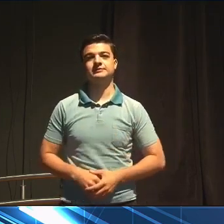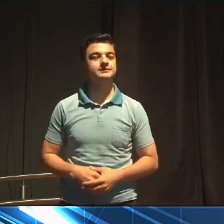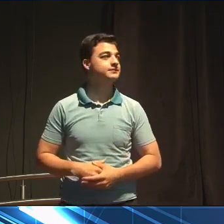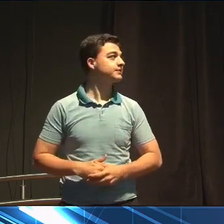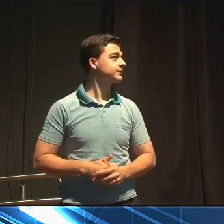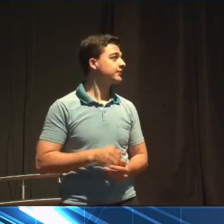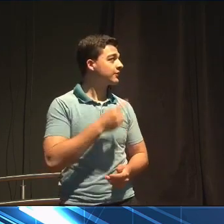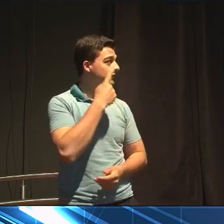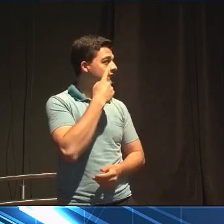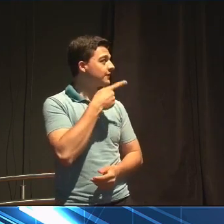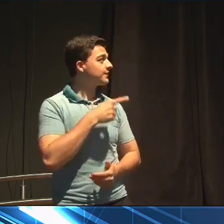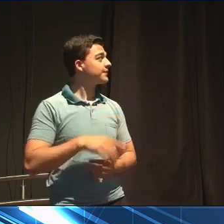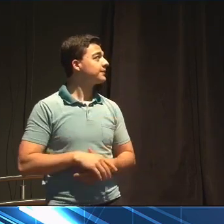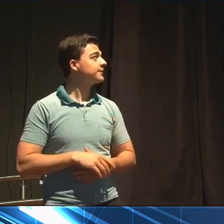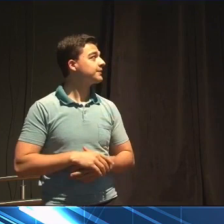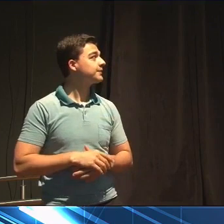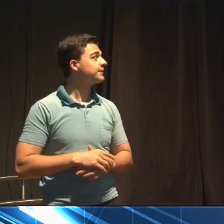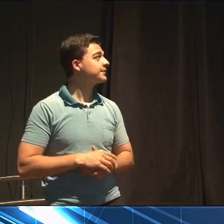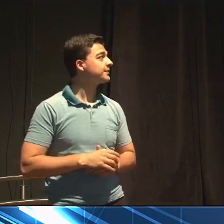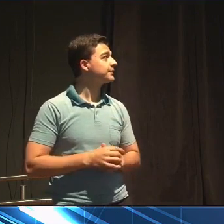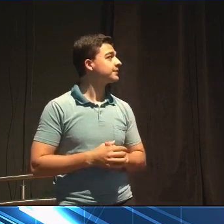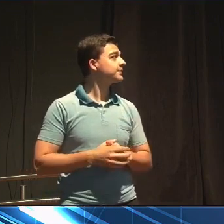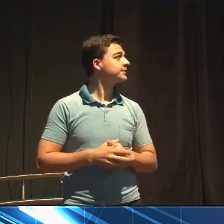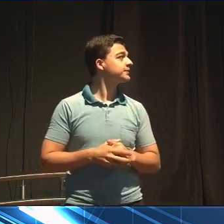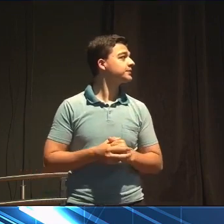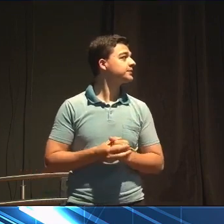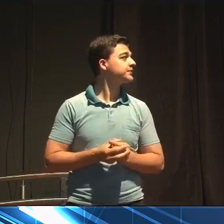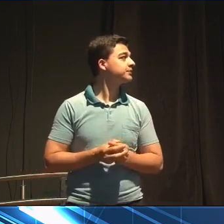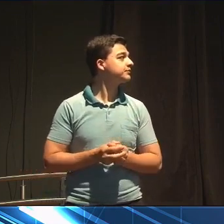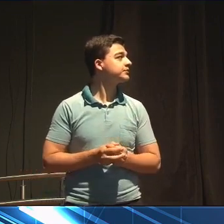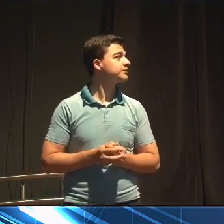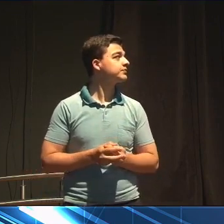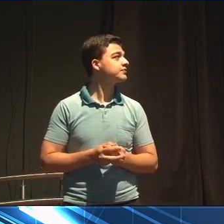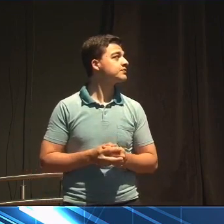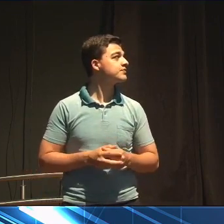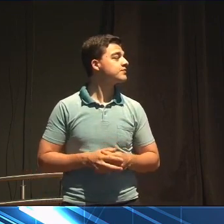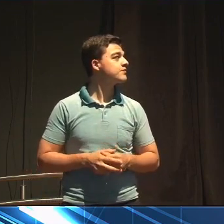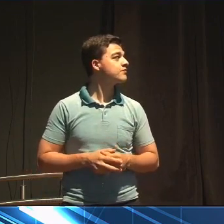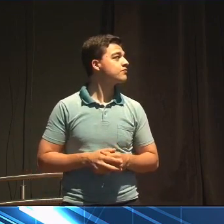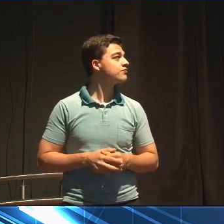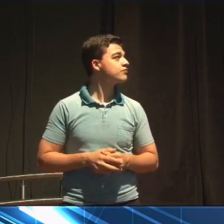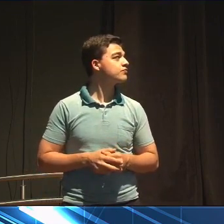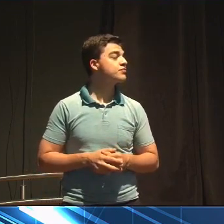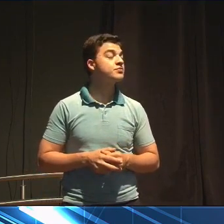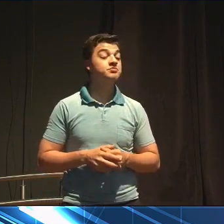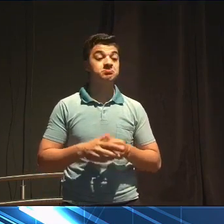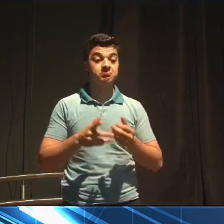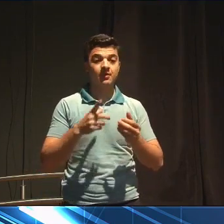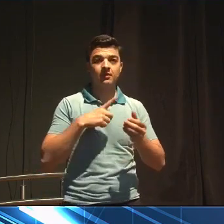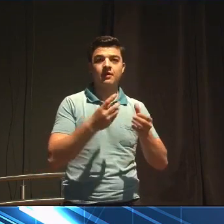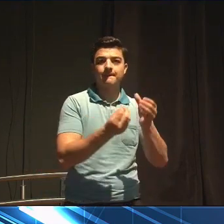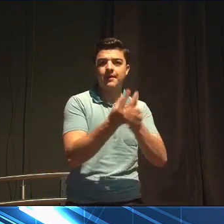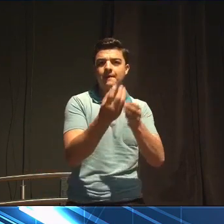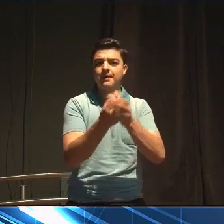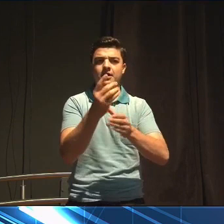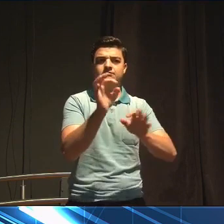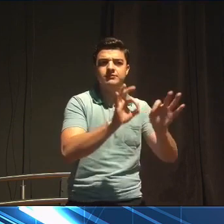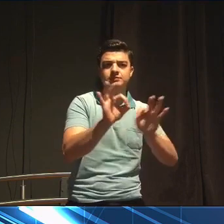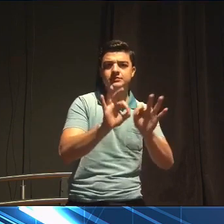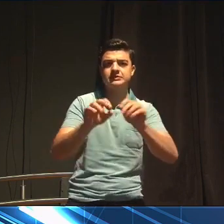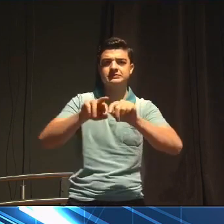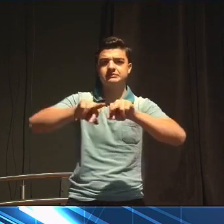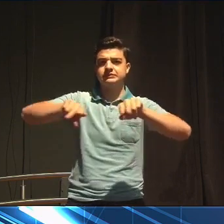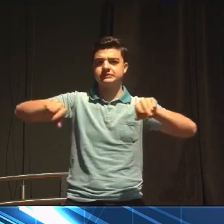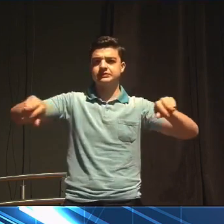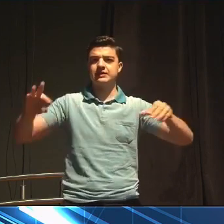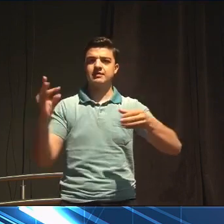gente tem um núcleo, que é um grande repositório de todos os assets, de tudo que está sendo utilizado para a criação, vários conectores desenvolvidos